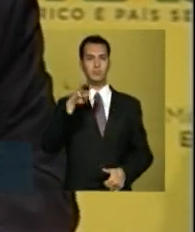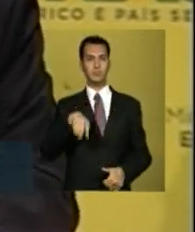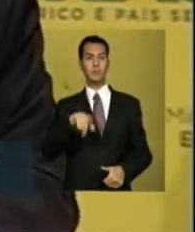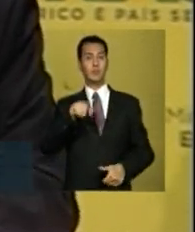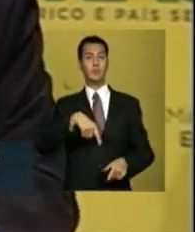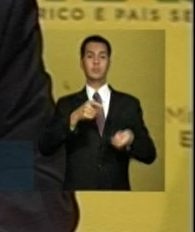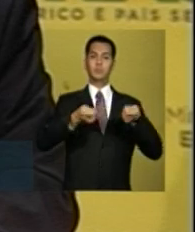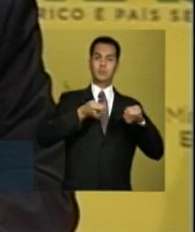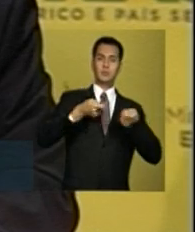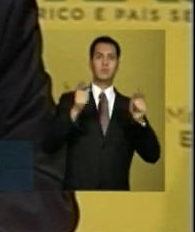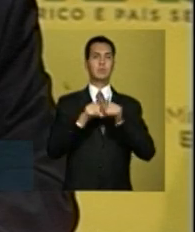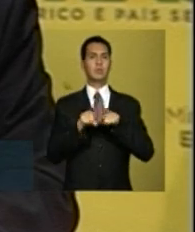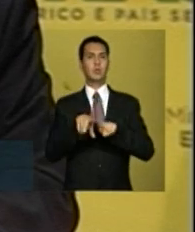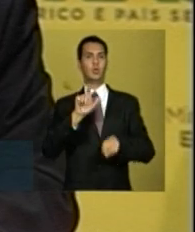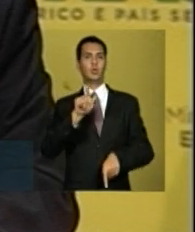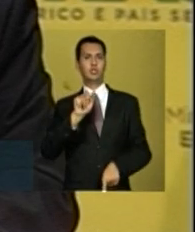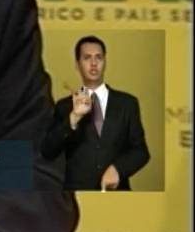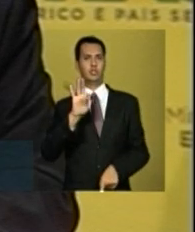Gestão e